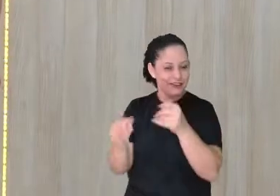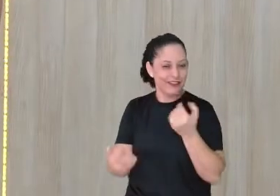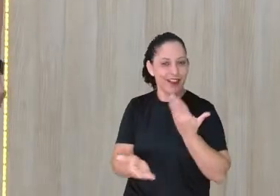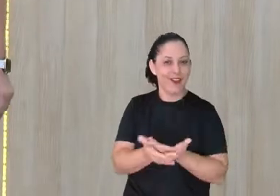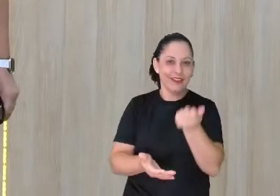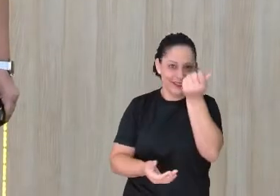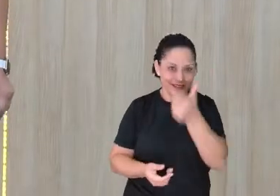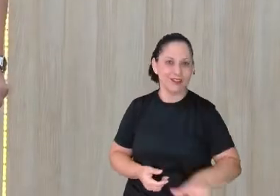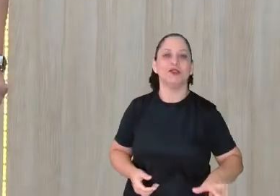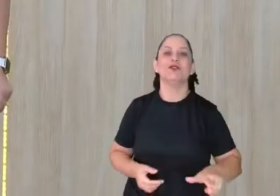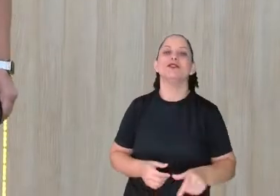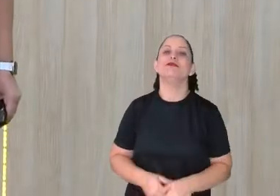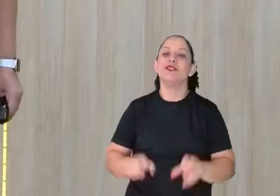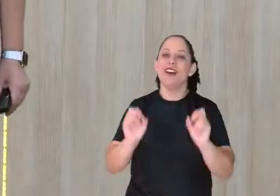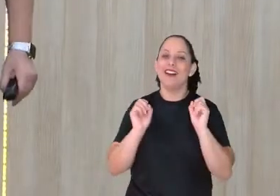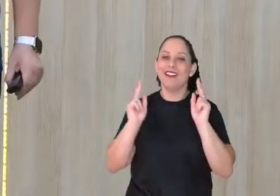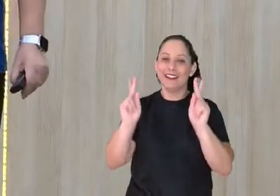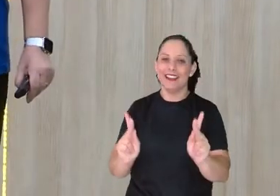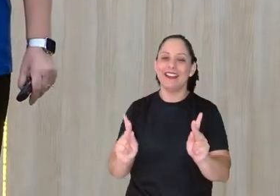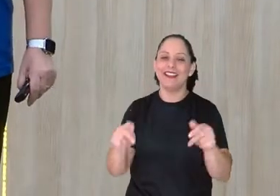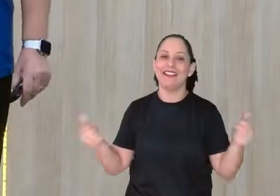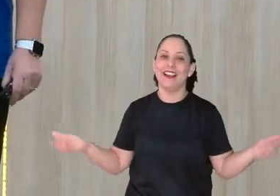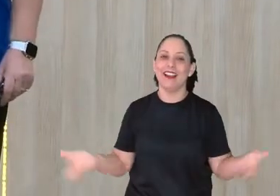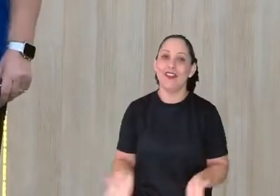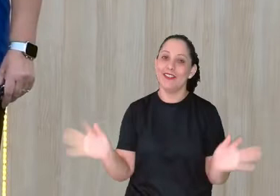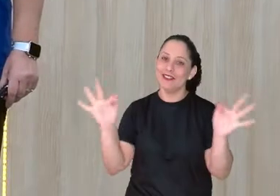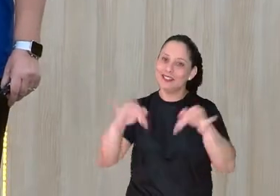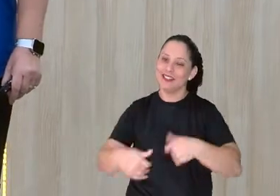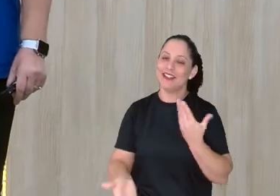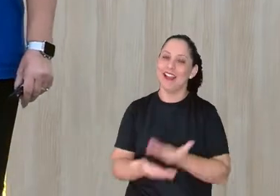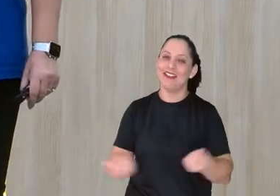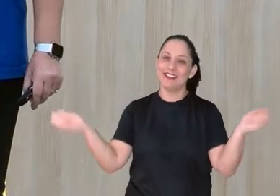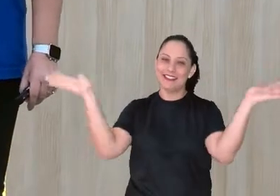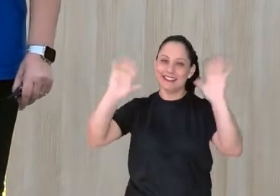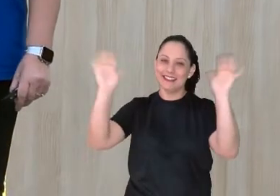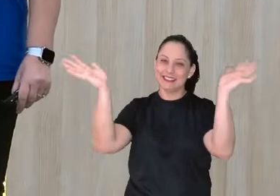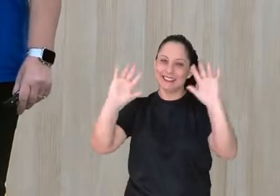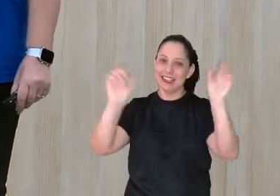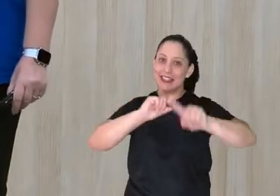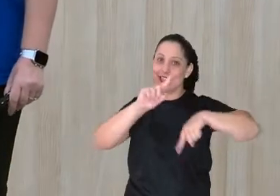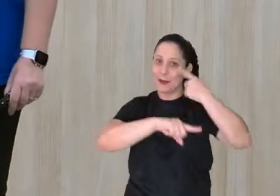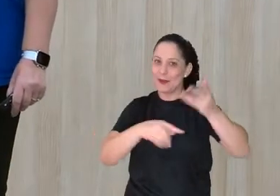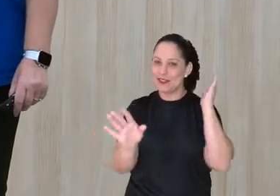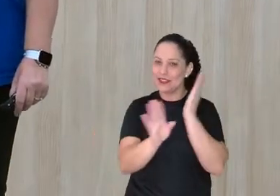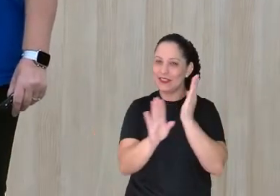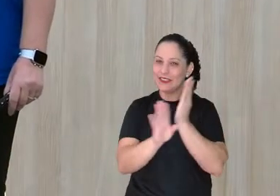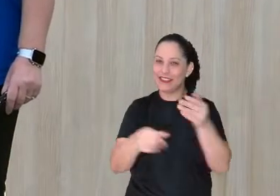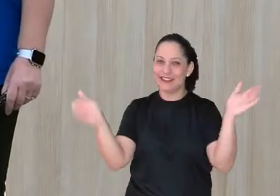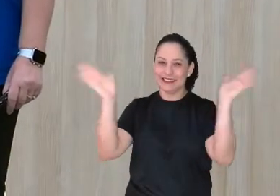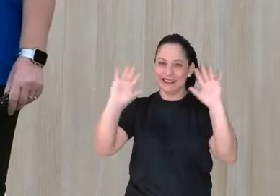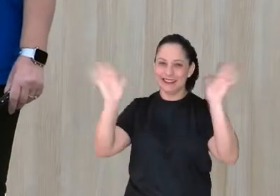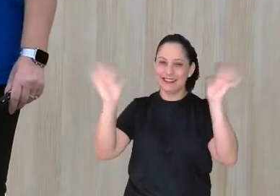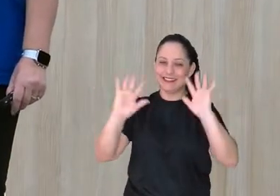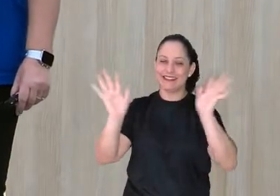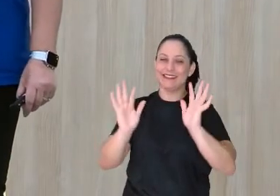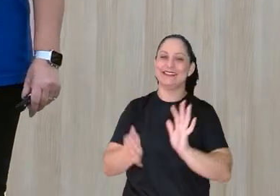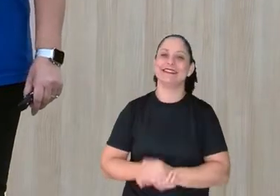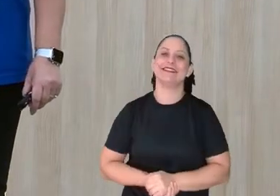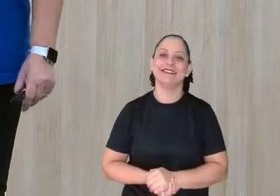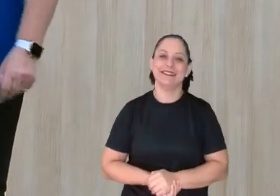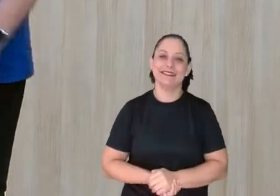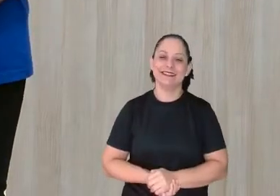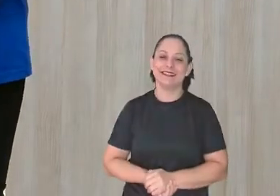nossa aula de novo, ok? Vamos ficando por aqui, pessoal. Tchau, tchau. Encontro vocês na próxima aula. Tchau.